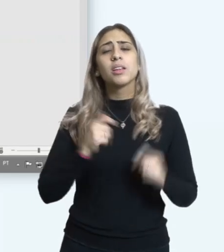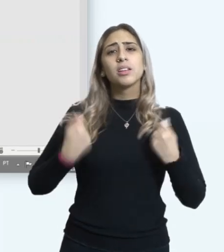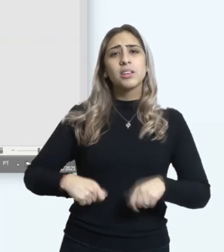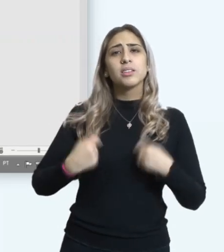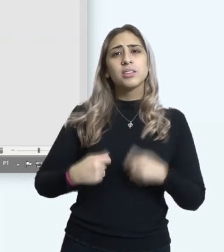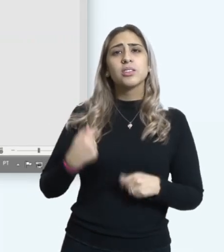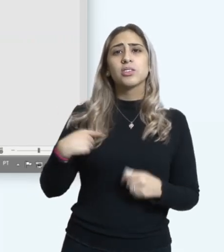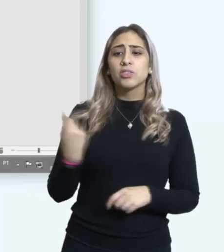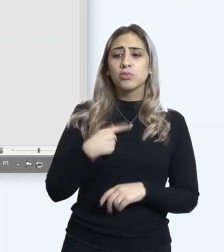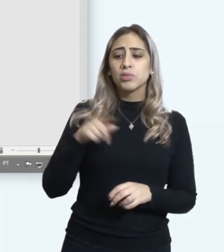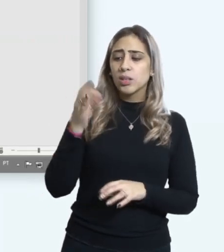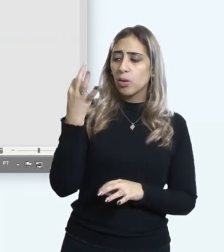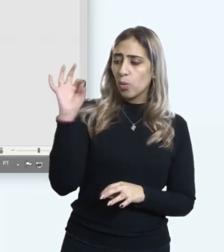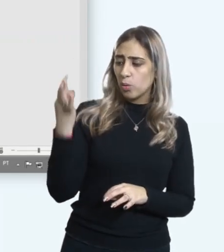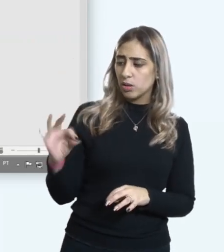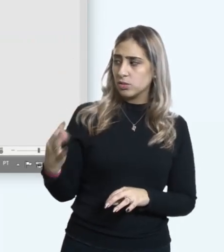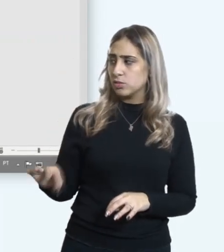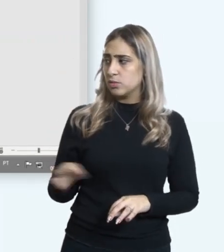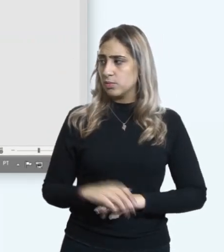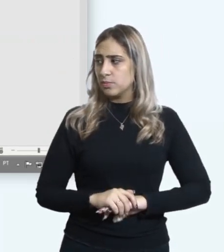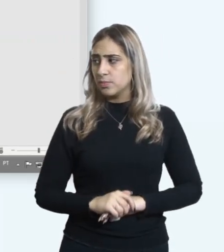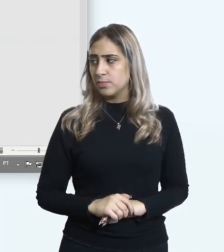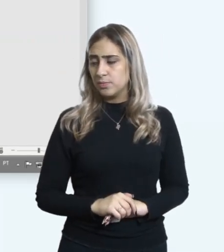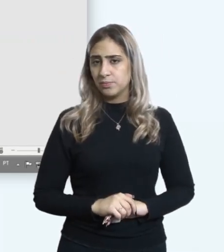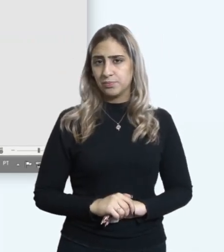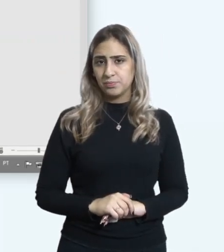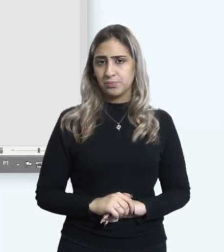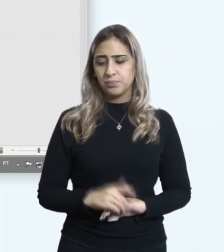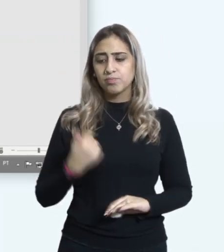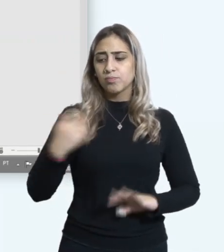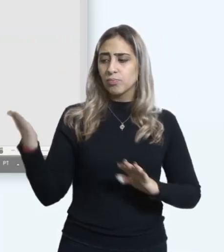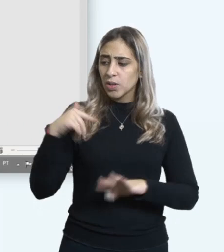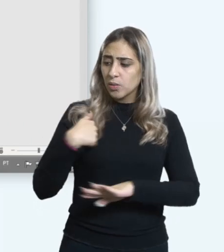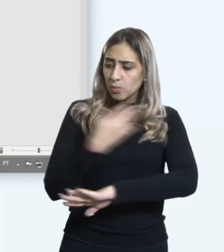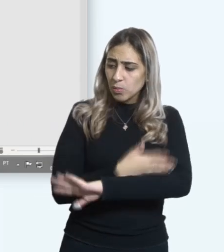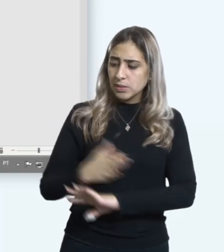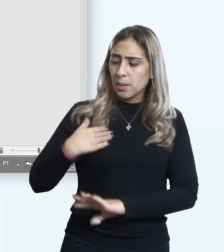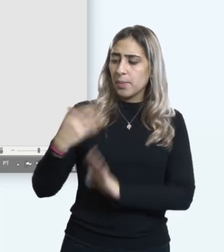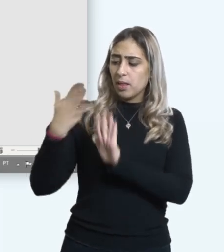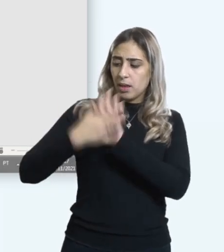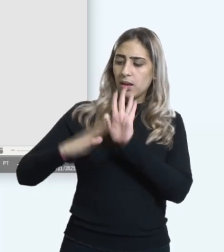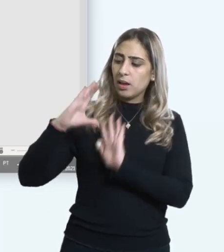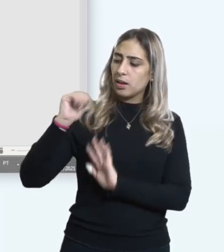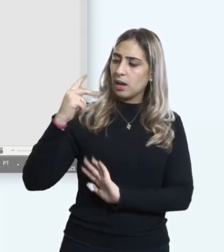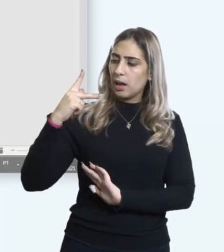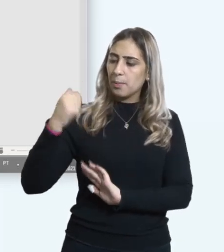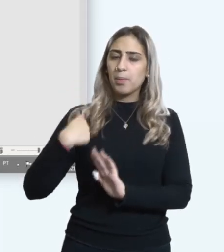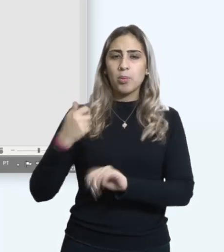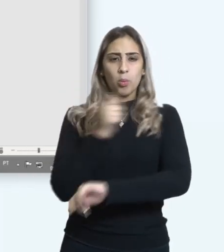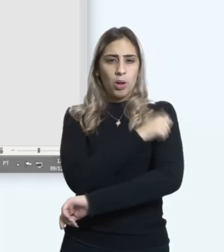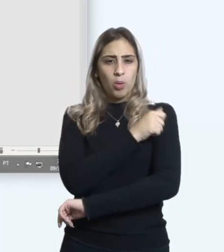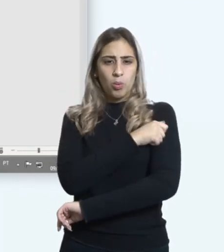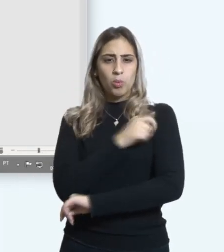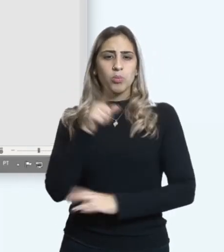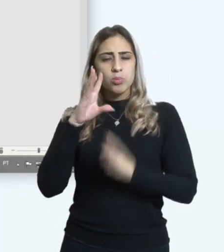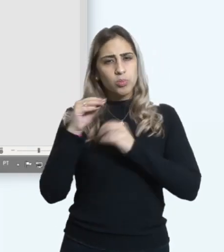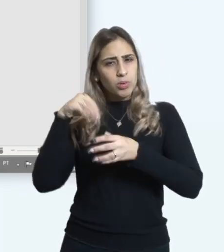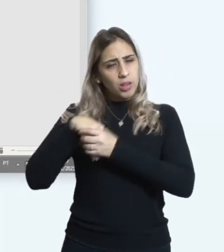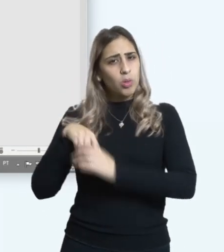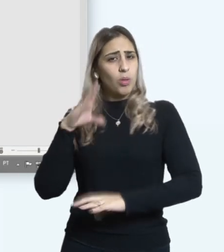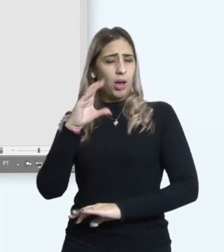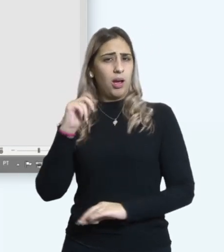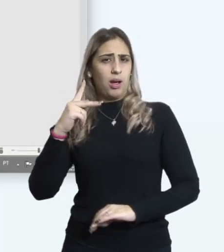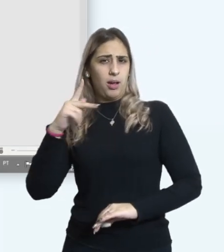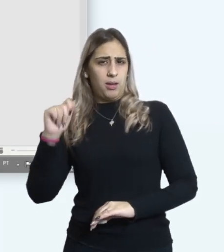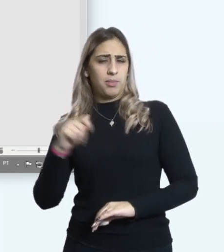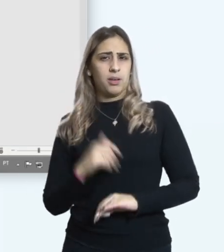de você corrigir. Então, aqui no caso, vamos começar pela capa, cara estudante. Isso tudo está na capa, eu